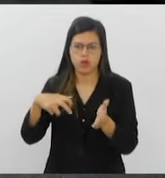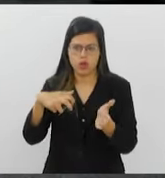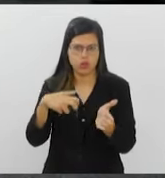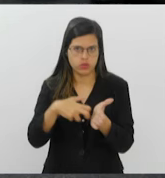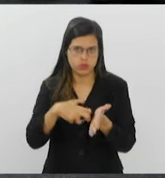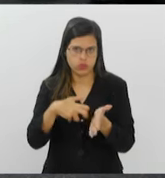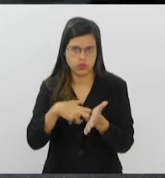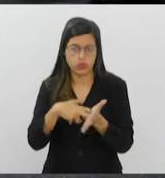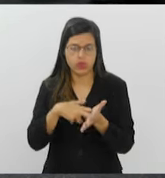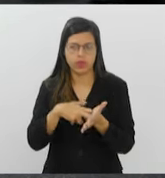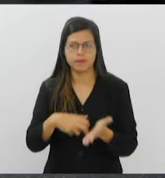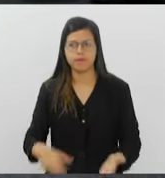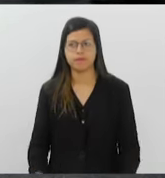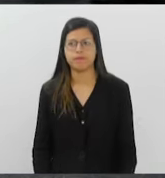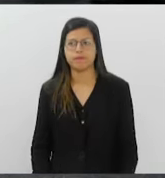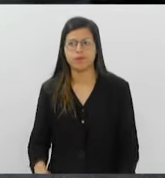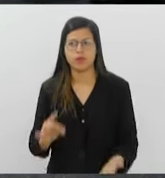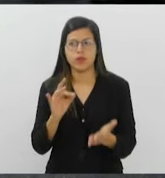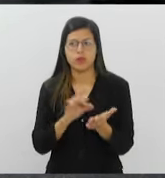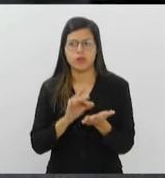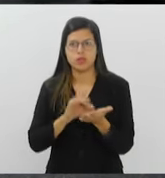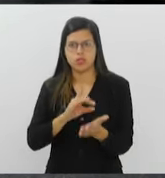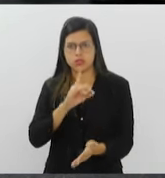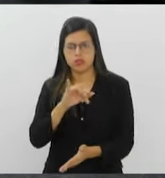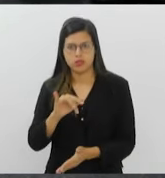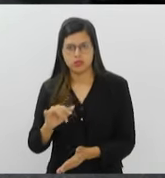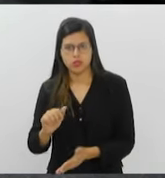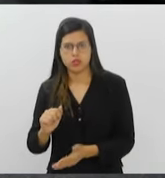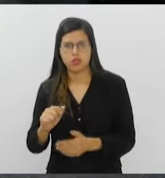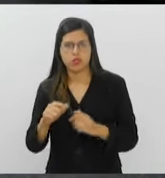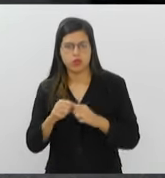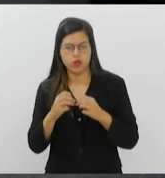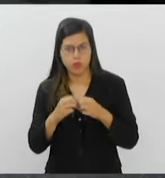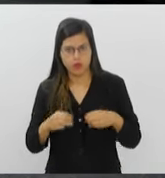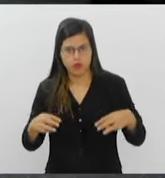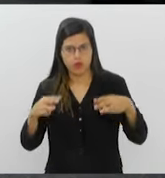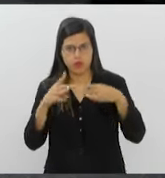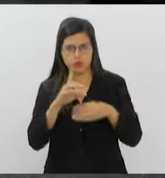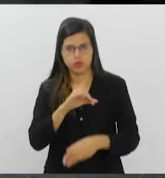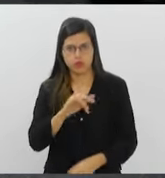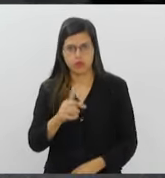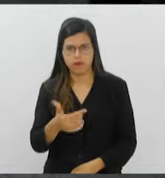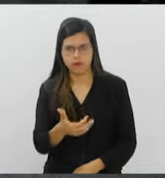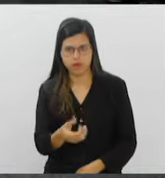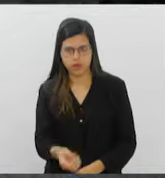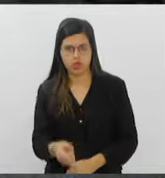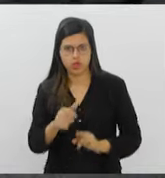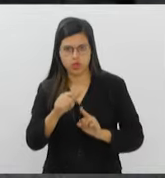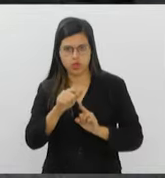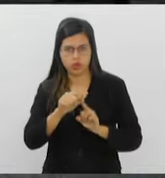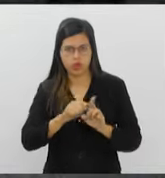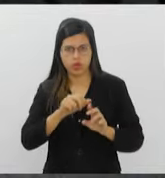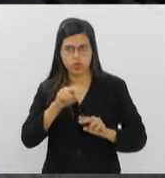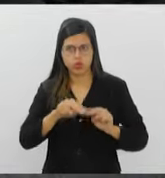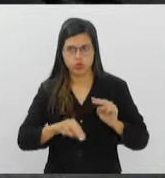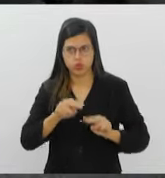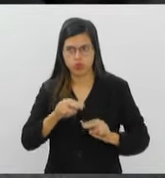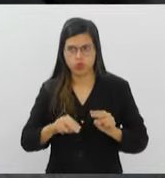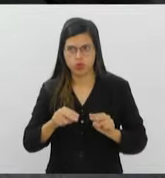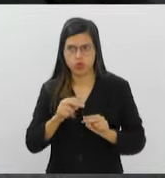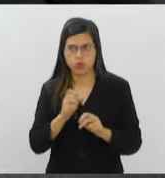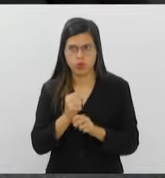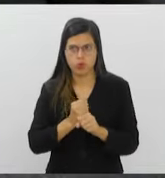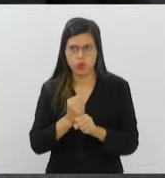Na verdade, esse dia foi estabelecido pela ONU, dia 26 de junho de 2024, com o intuito